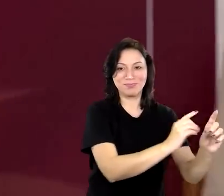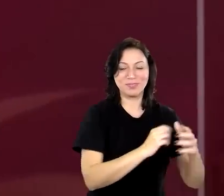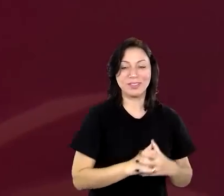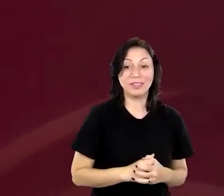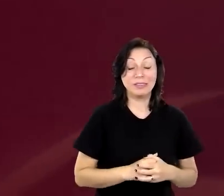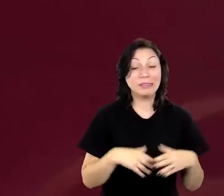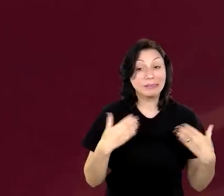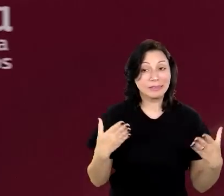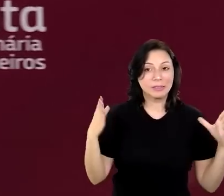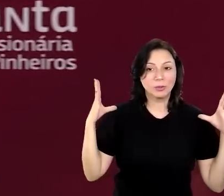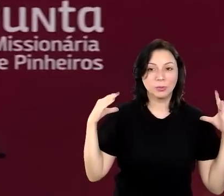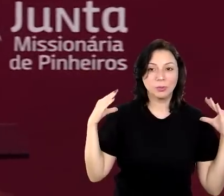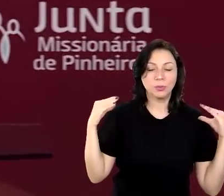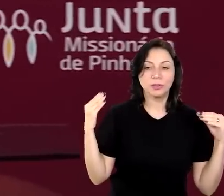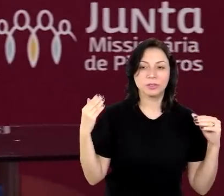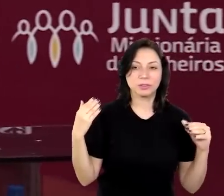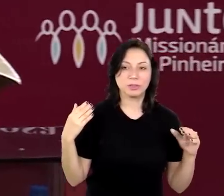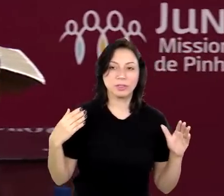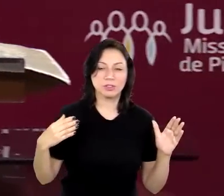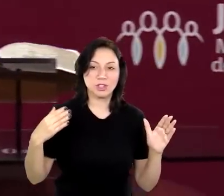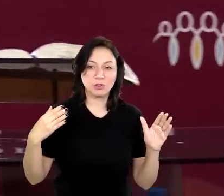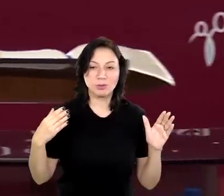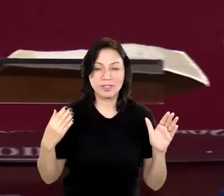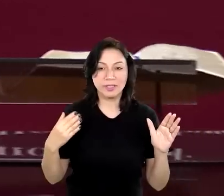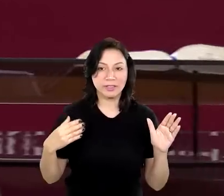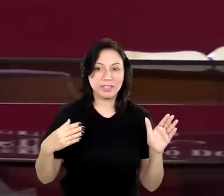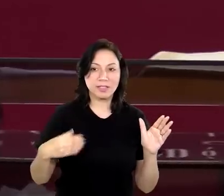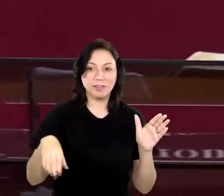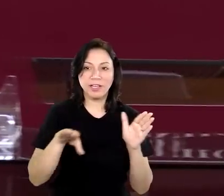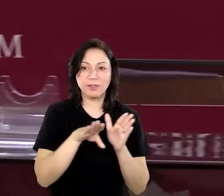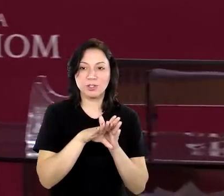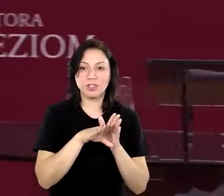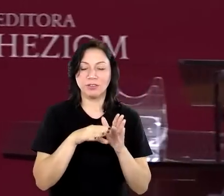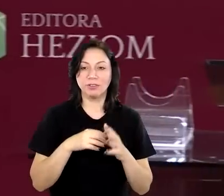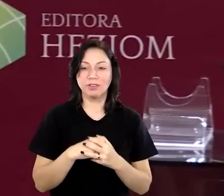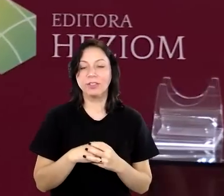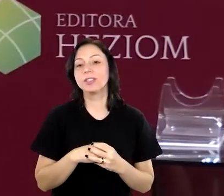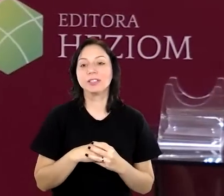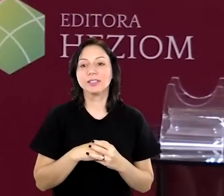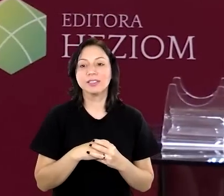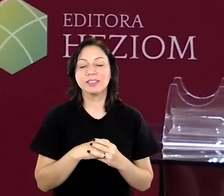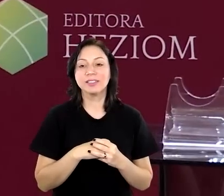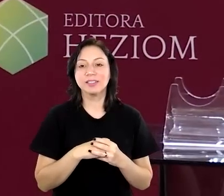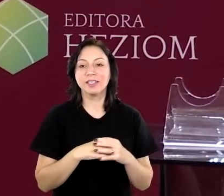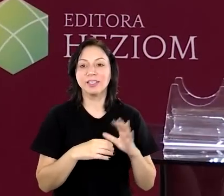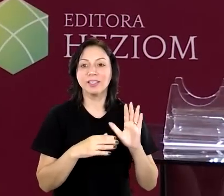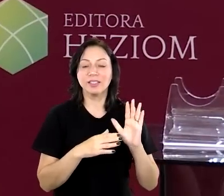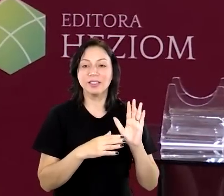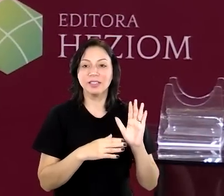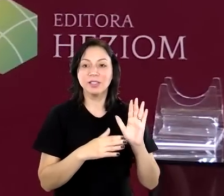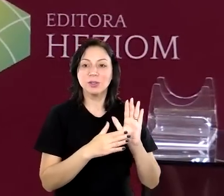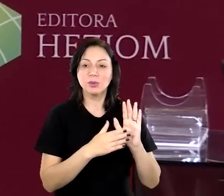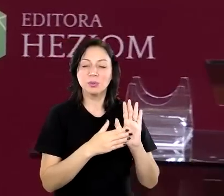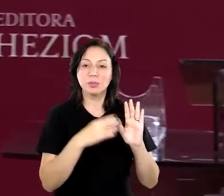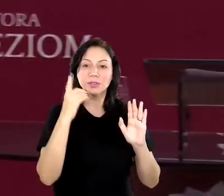que o anjo vem, e o anjo tem uma perspectiva, que o plano de Deus para a vida de Maria seria o melhor.